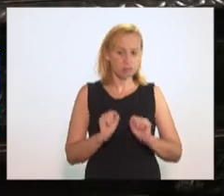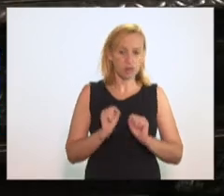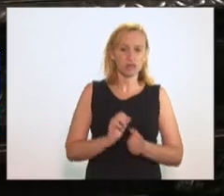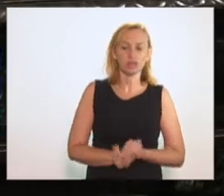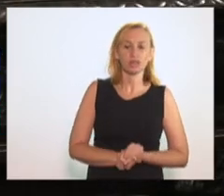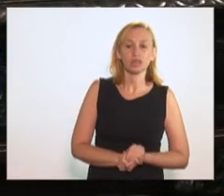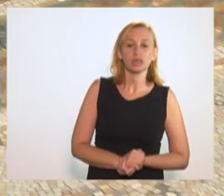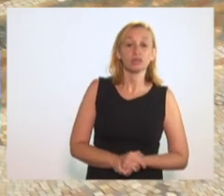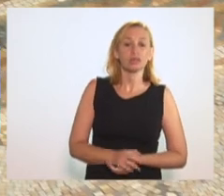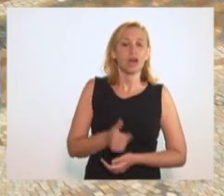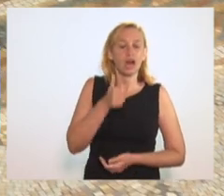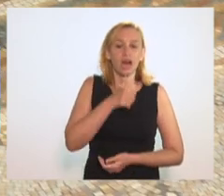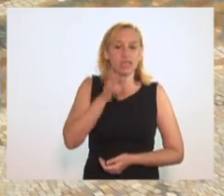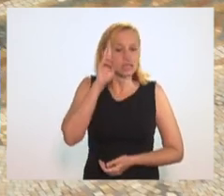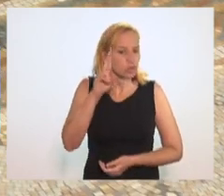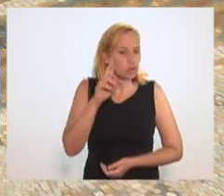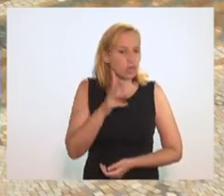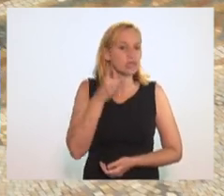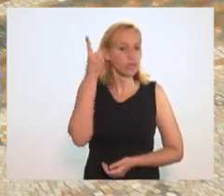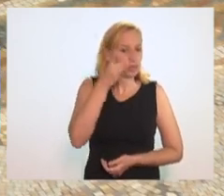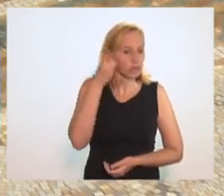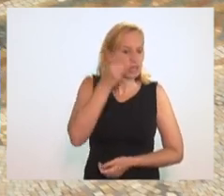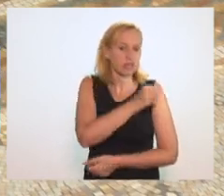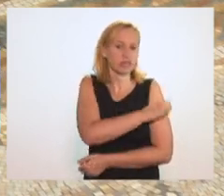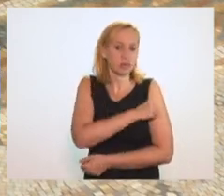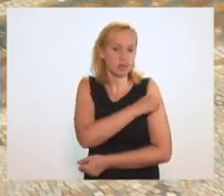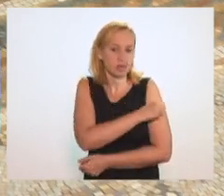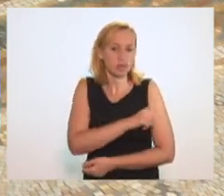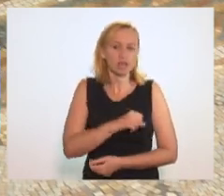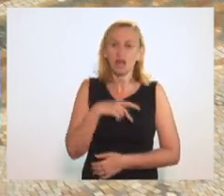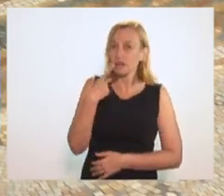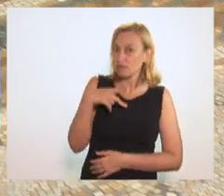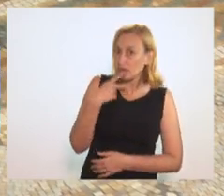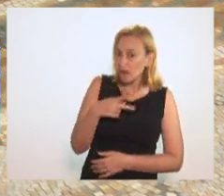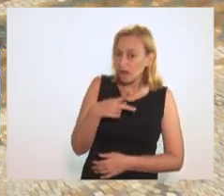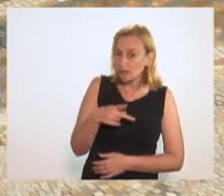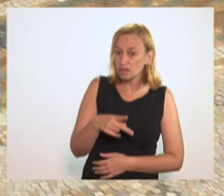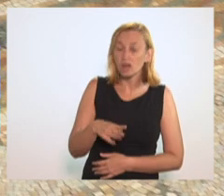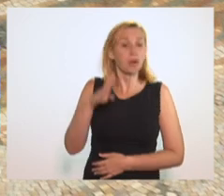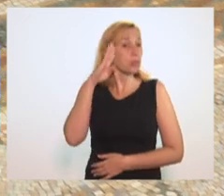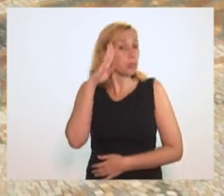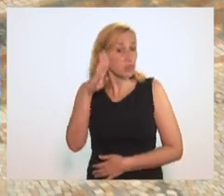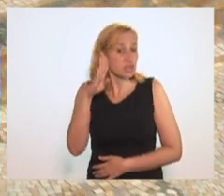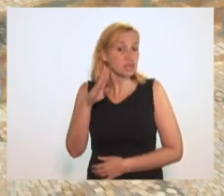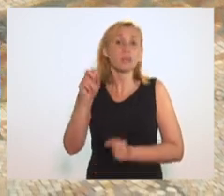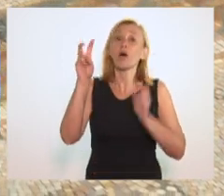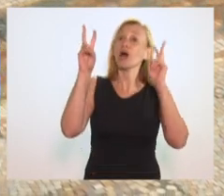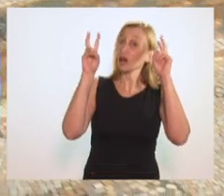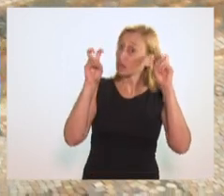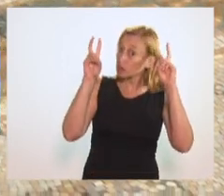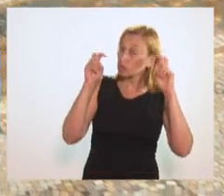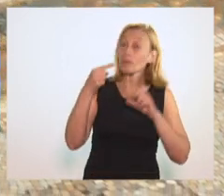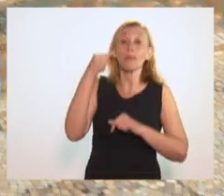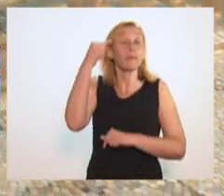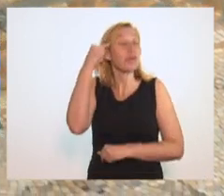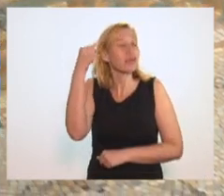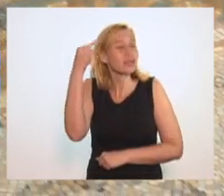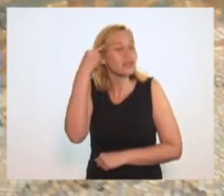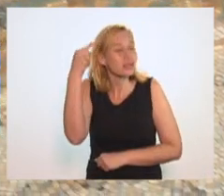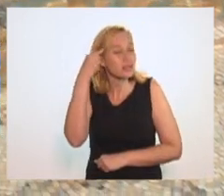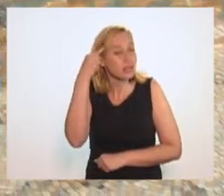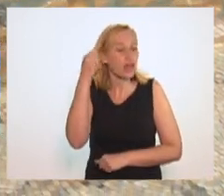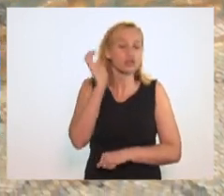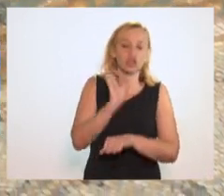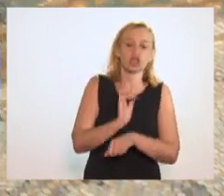A senhora, deputada enfermeira Regiane, está trazendo elementos fundamentais para a gente pensar o